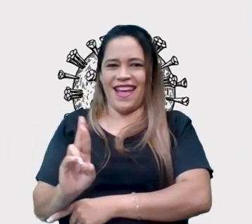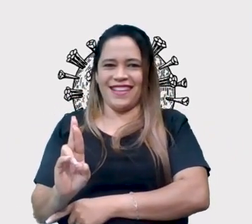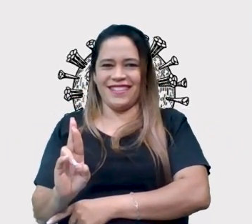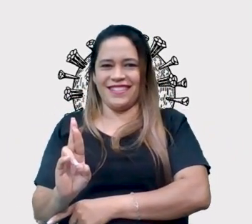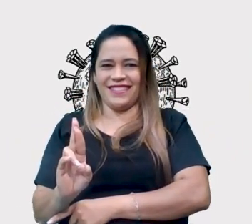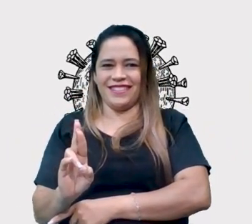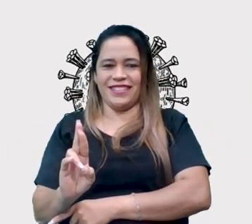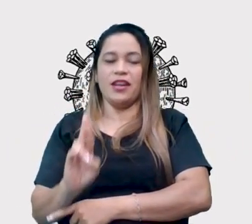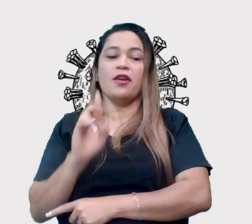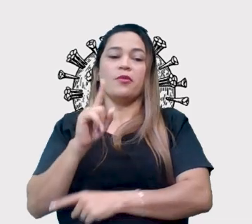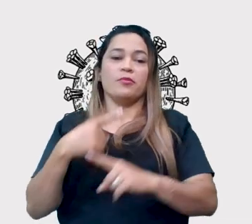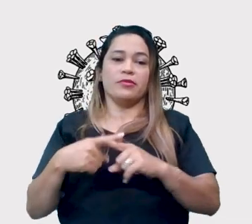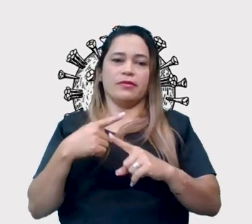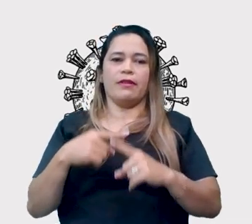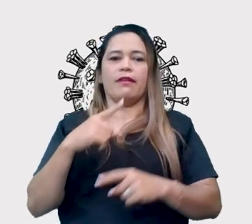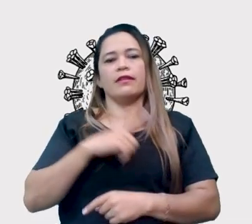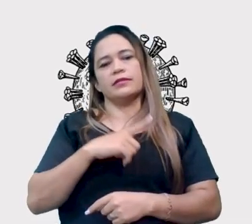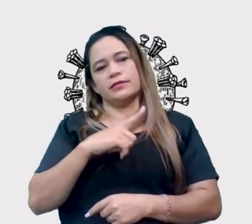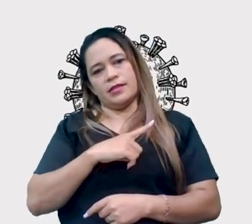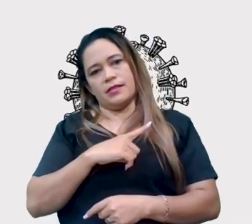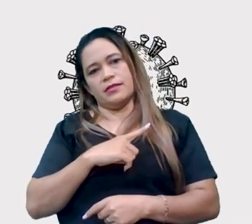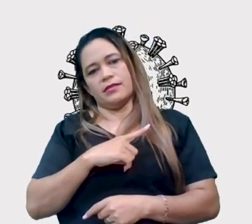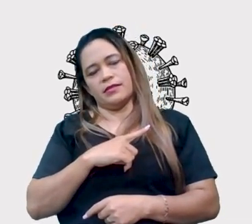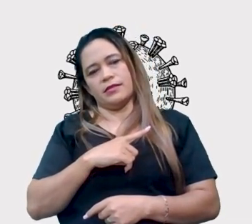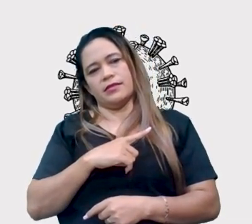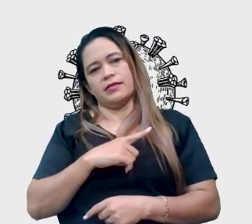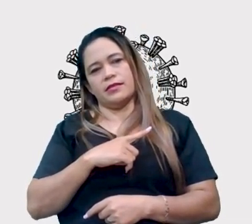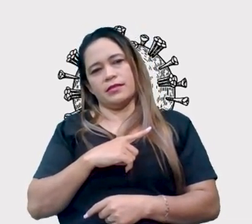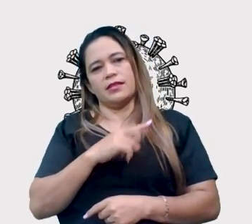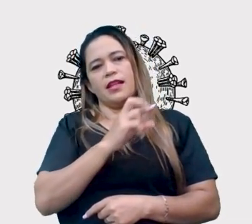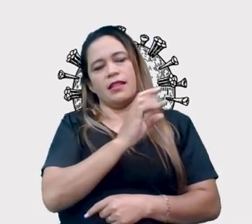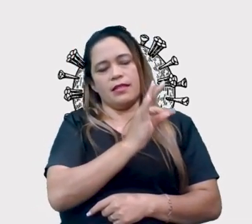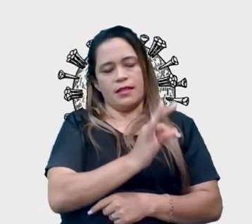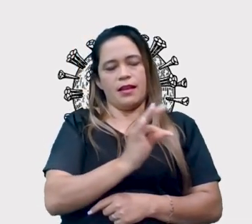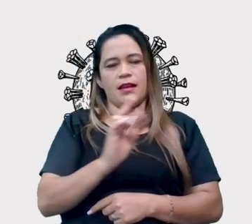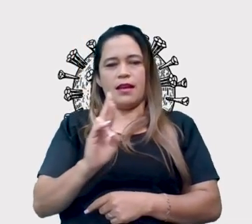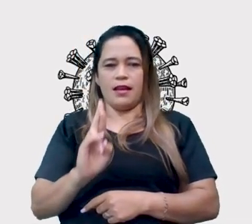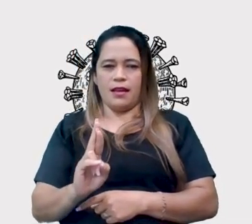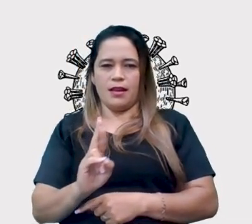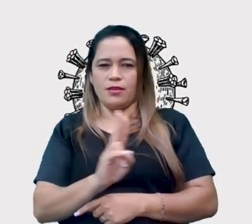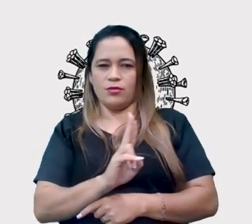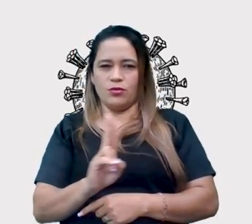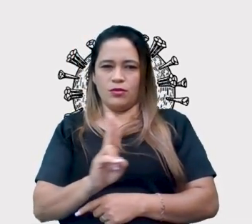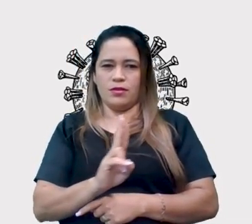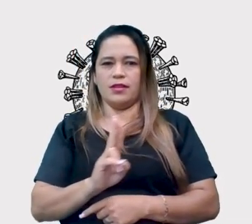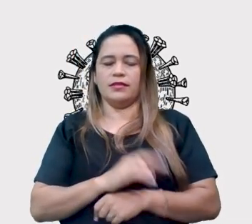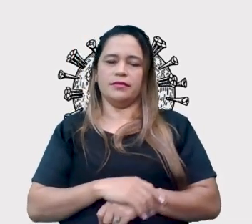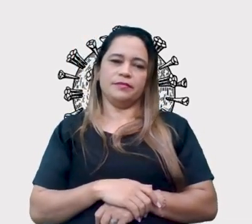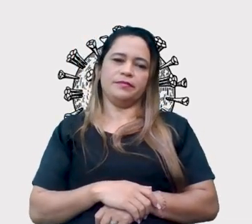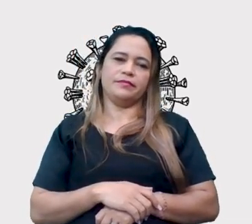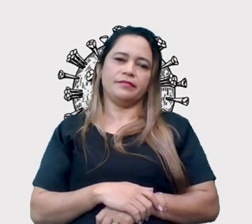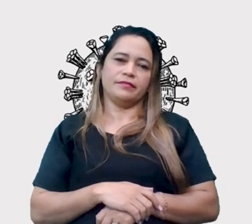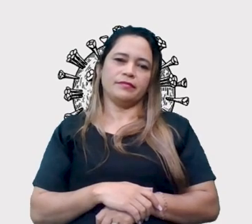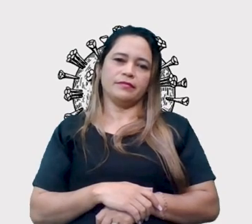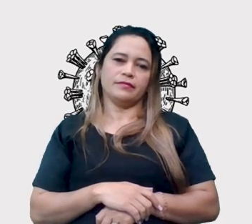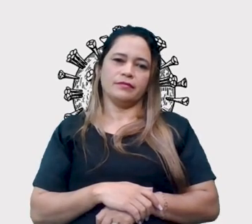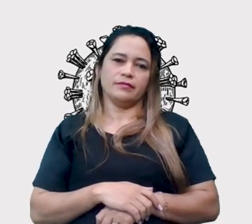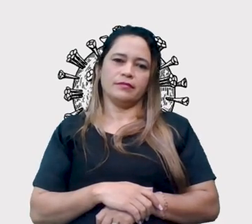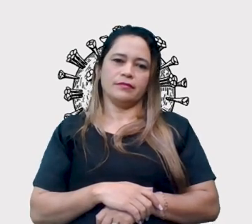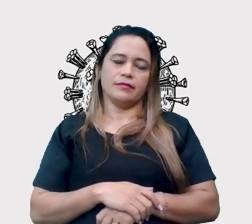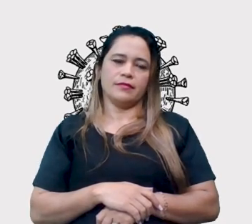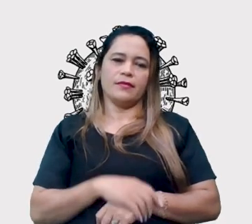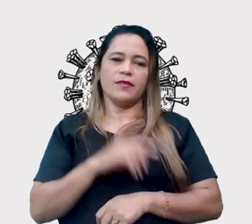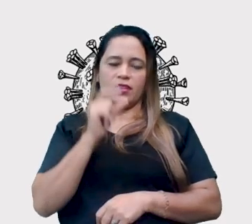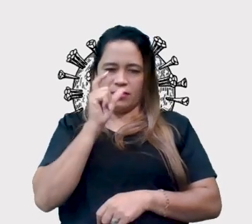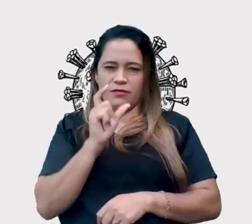enzima especial chamada de transcriptase reversa, ou simplesmente TR. É assim que a gente vê a